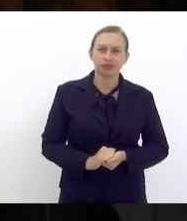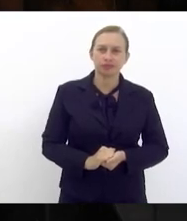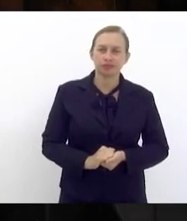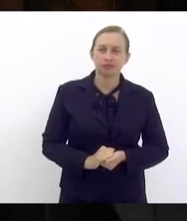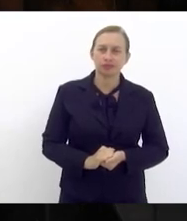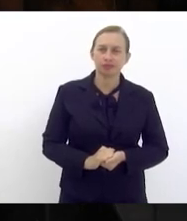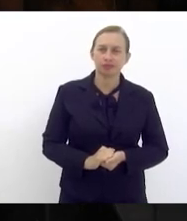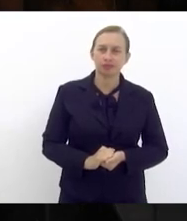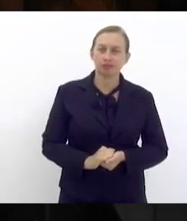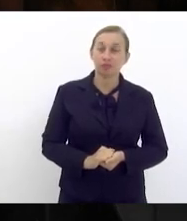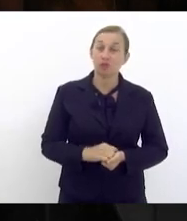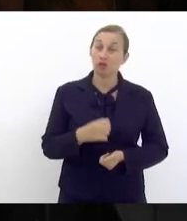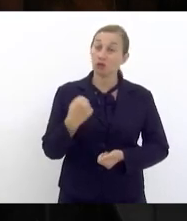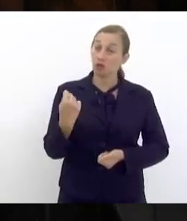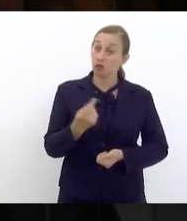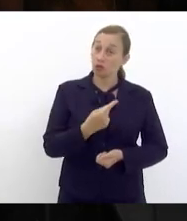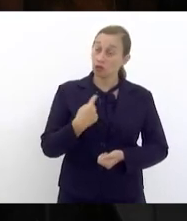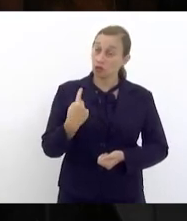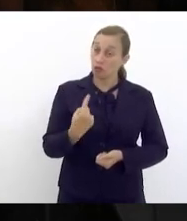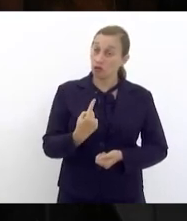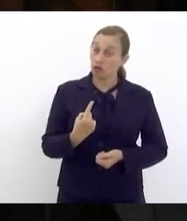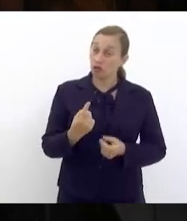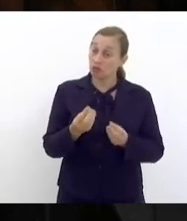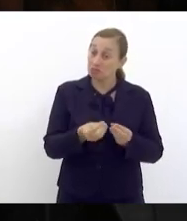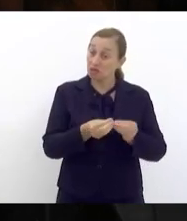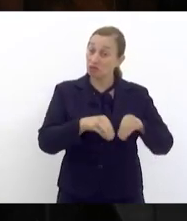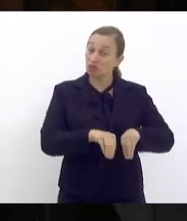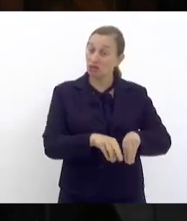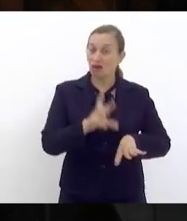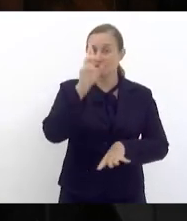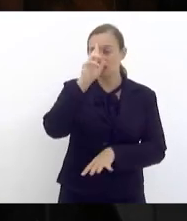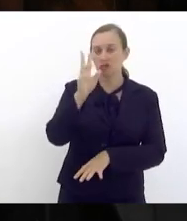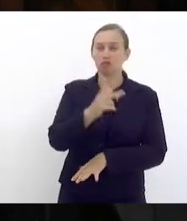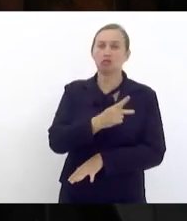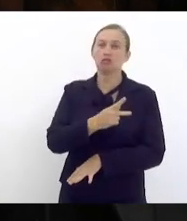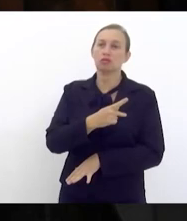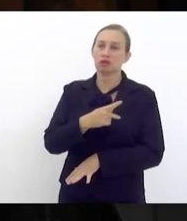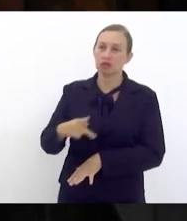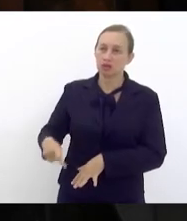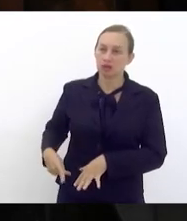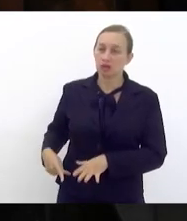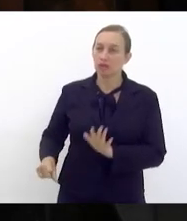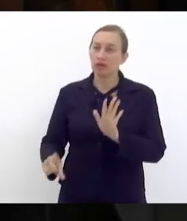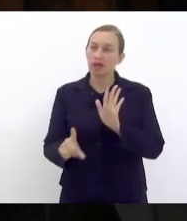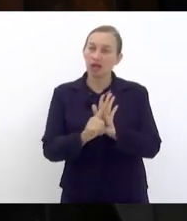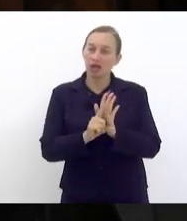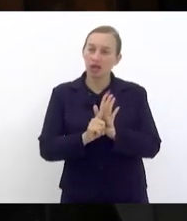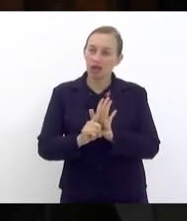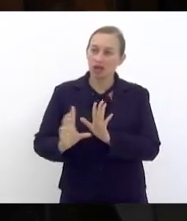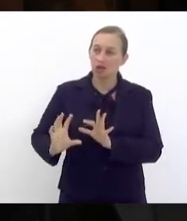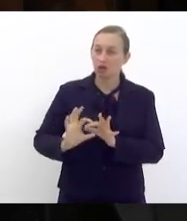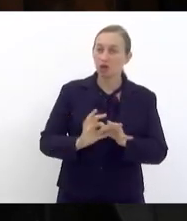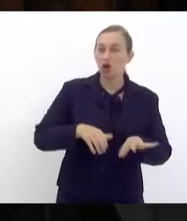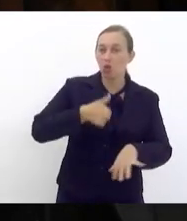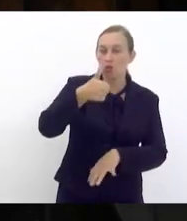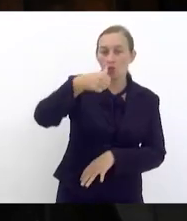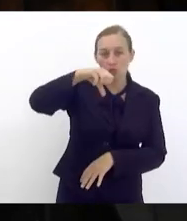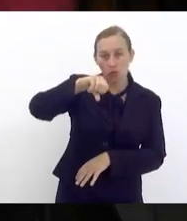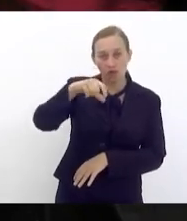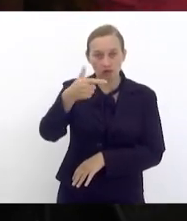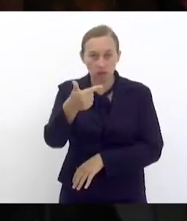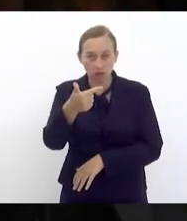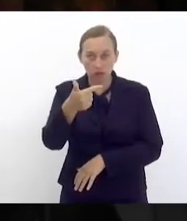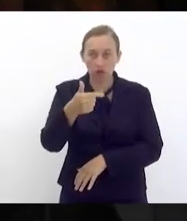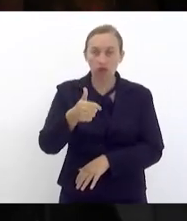nós fomos duramente atingidos, senhor presidente, pelas leis complementares 192